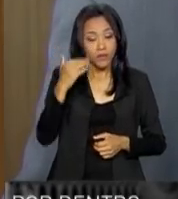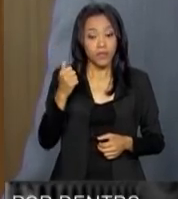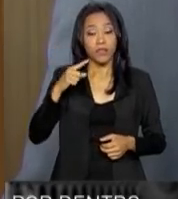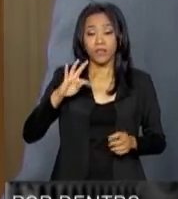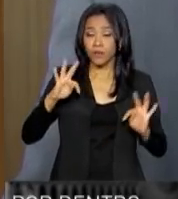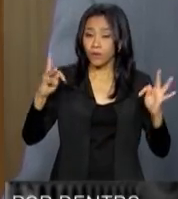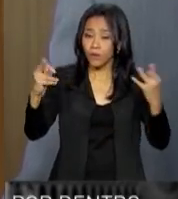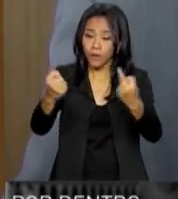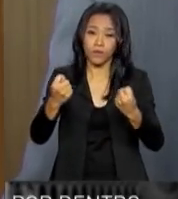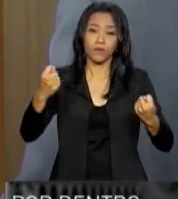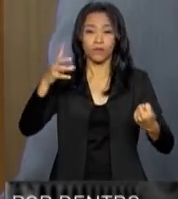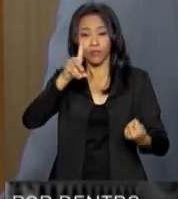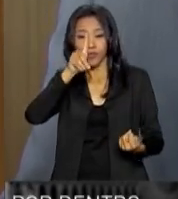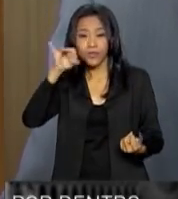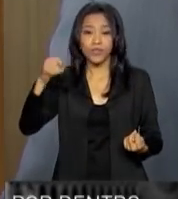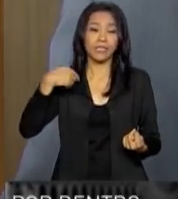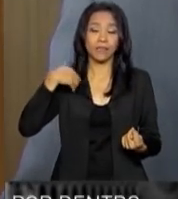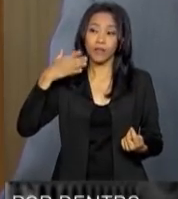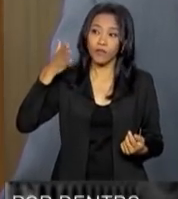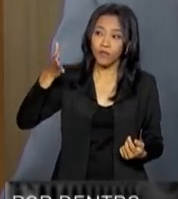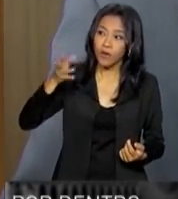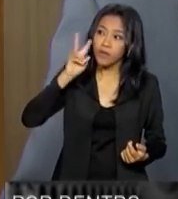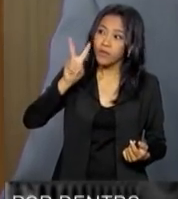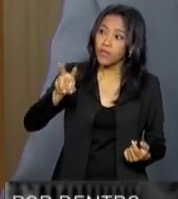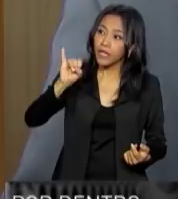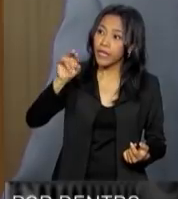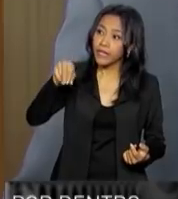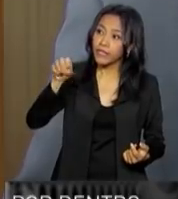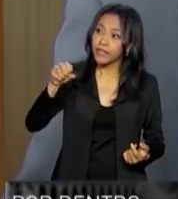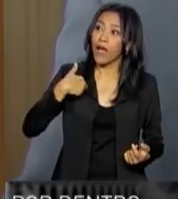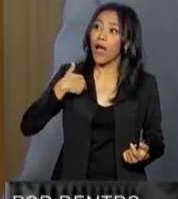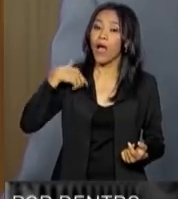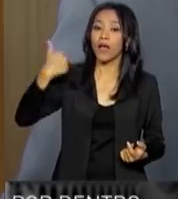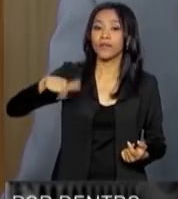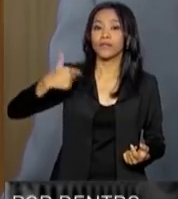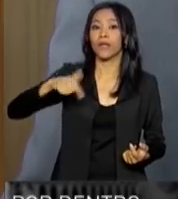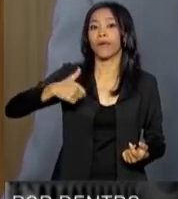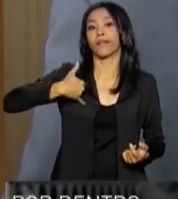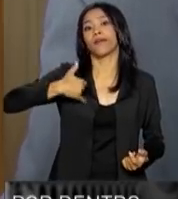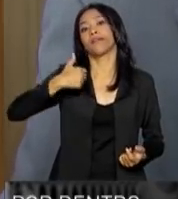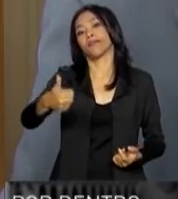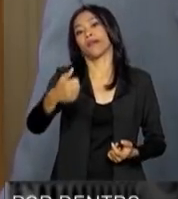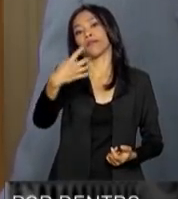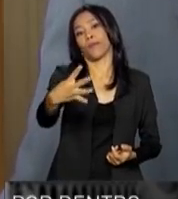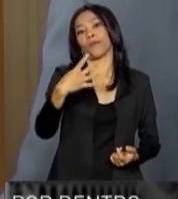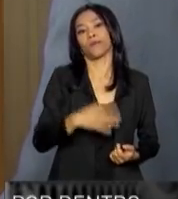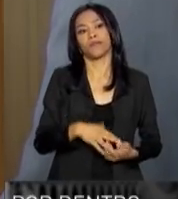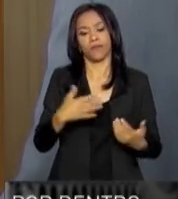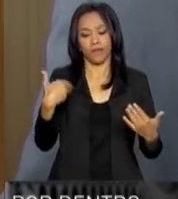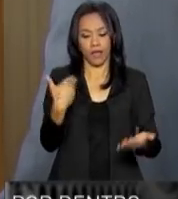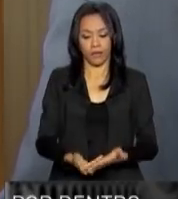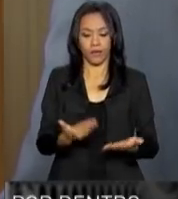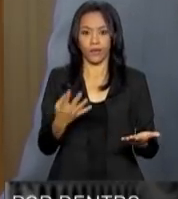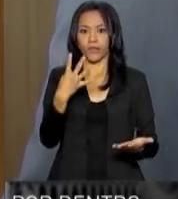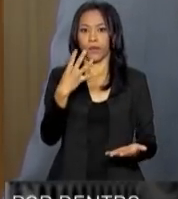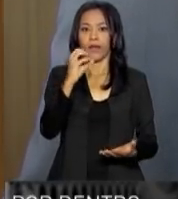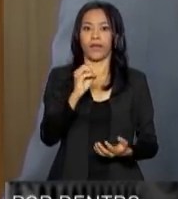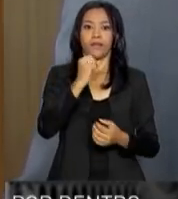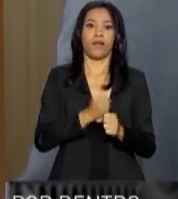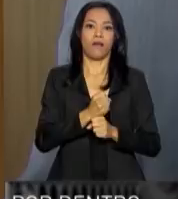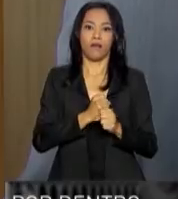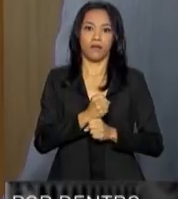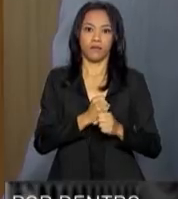todos algum dia passou pela agência do inss muitos falam se a eu trabalho desde os 14 anos faz 40 anos que eu trabalho só que